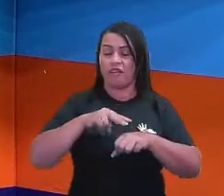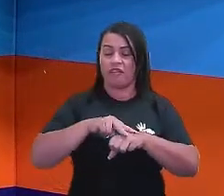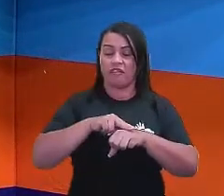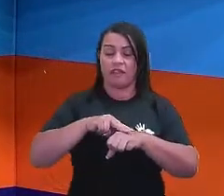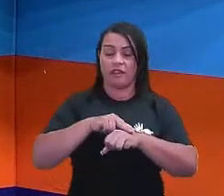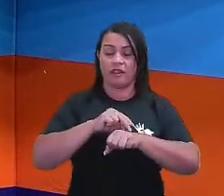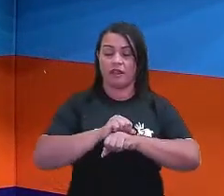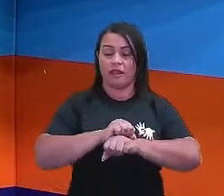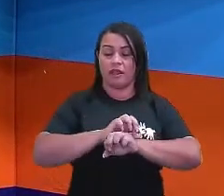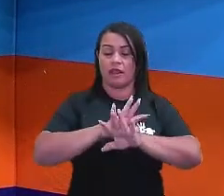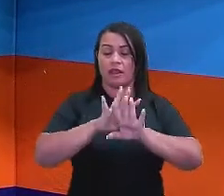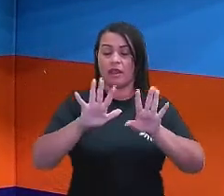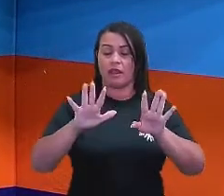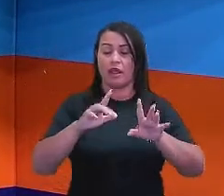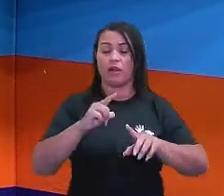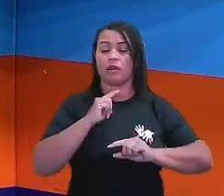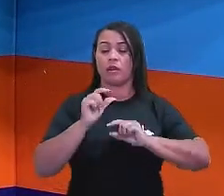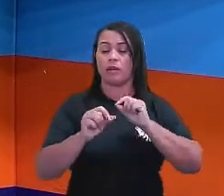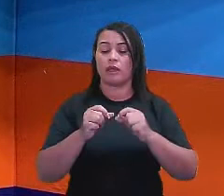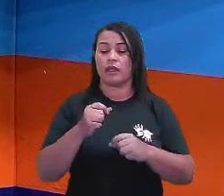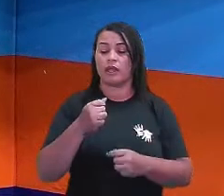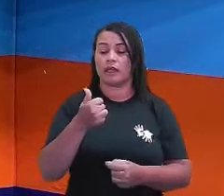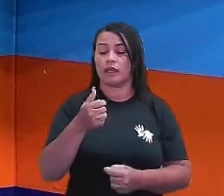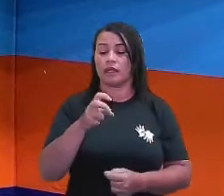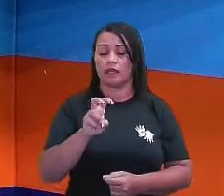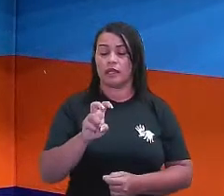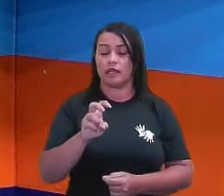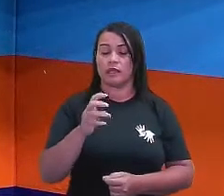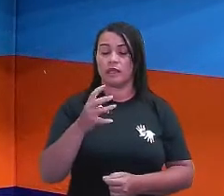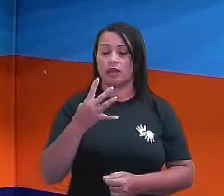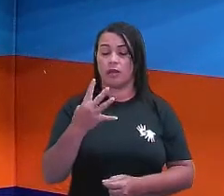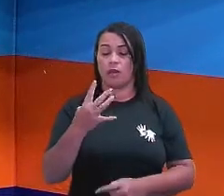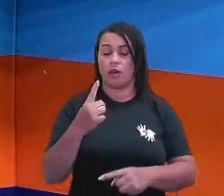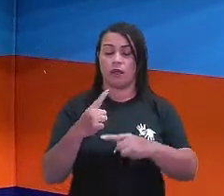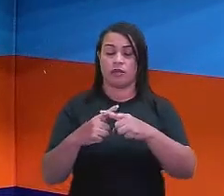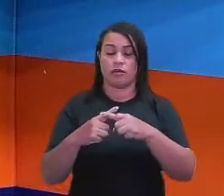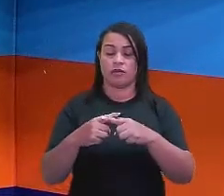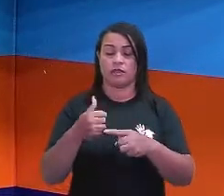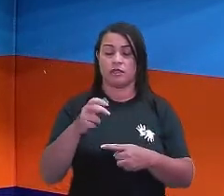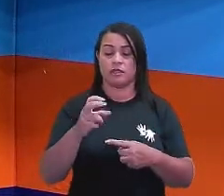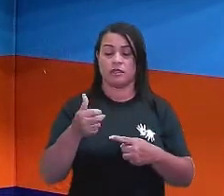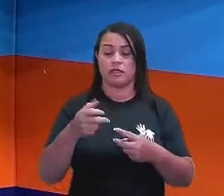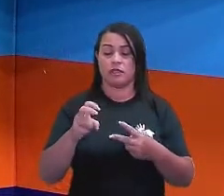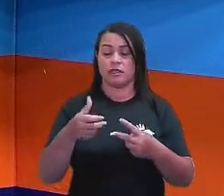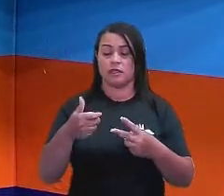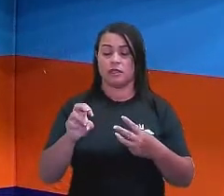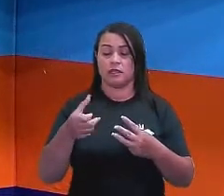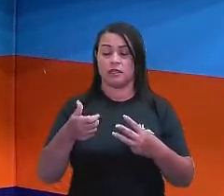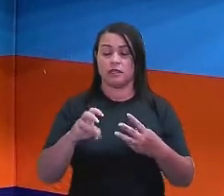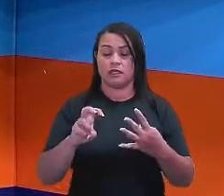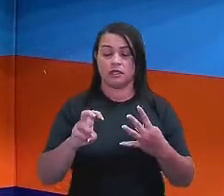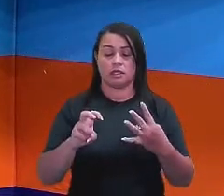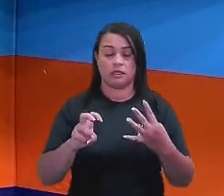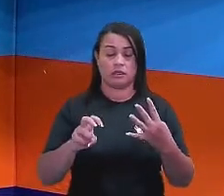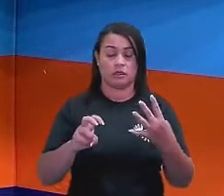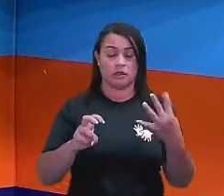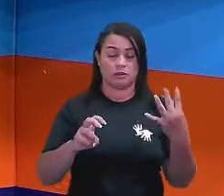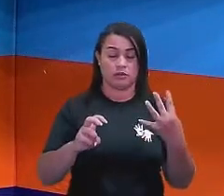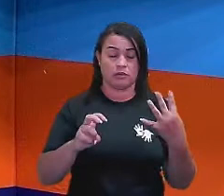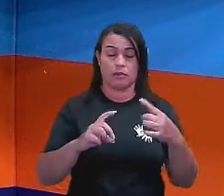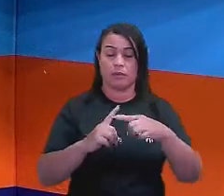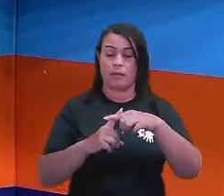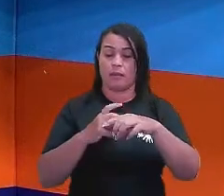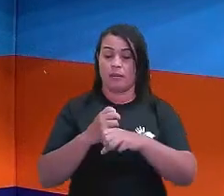é que a gente tem? Ó? 15, 4 vezes, não é isso? 15 mais 15 mais 15 mais 15. 15,